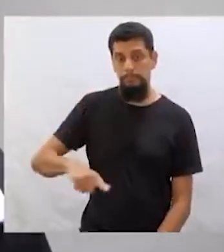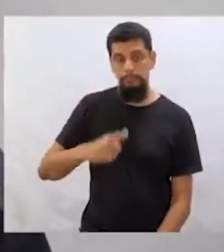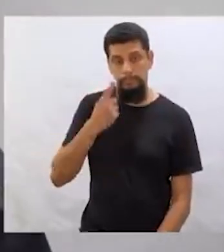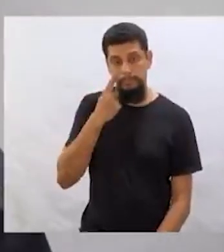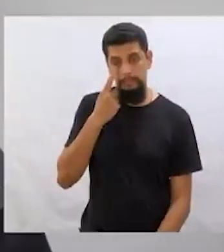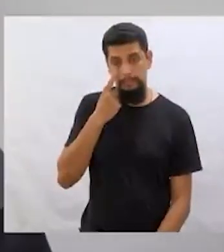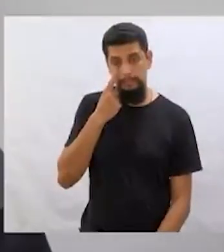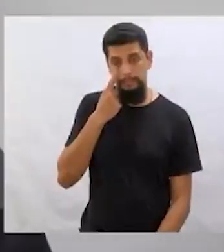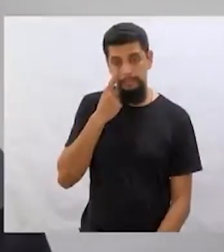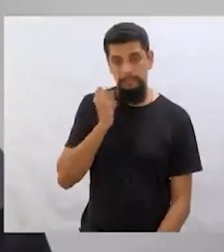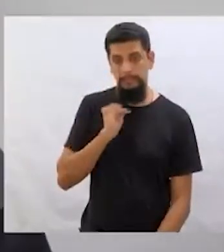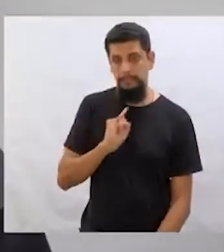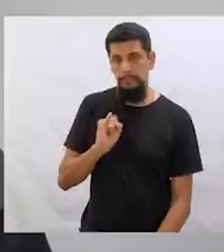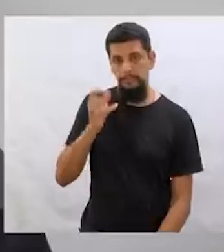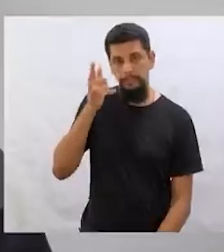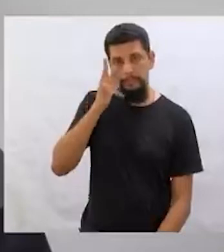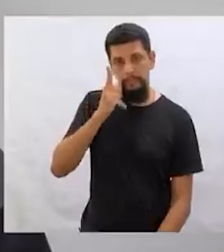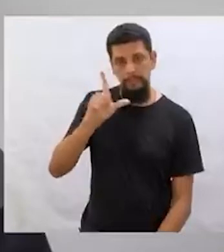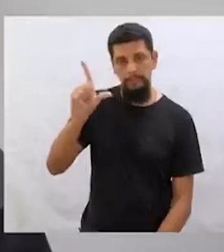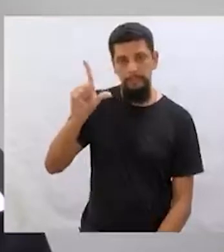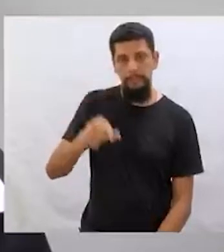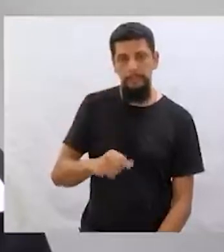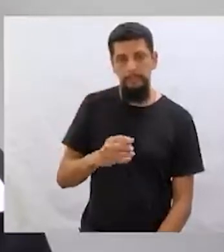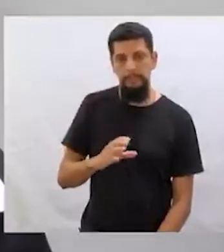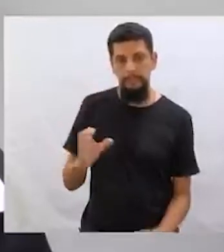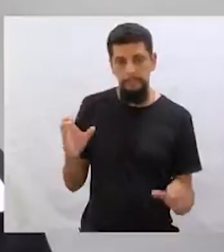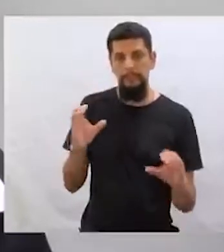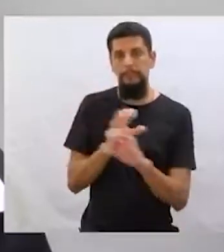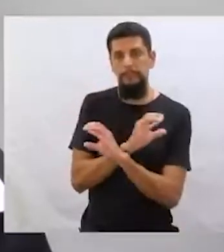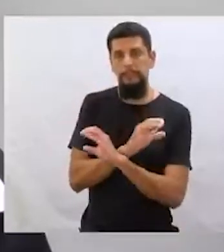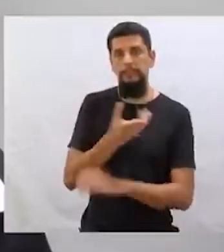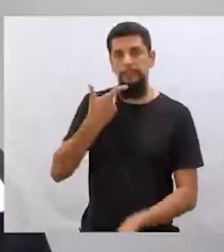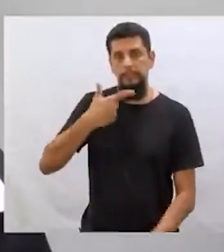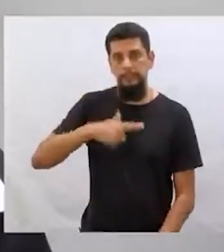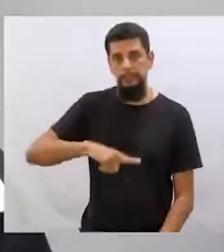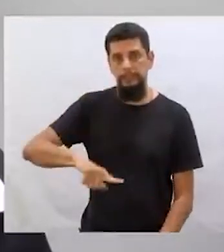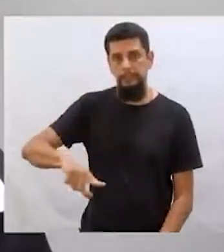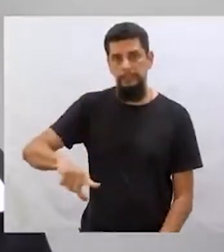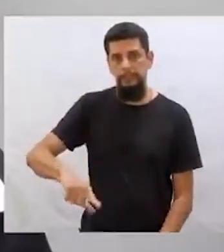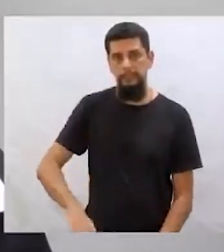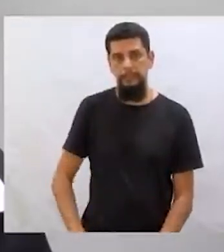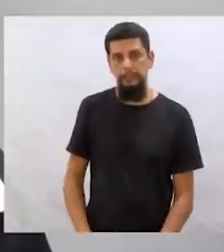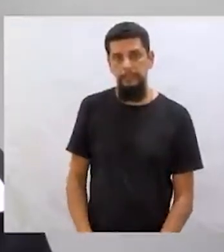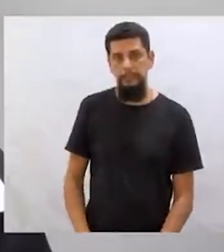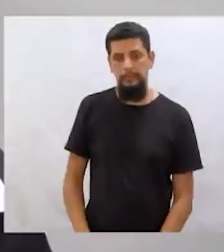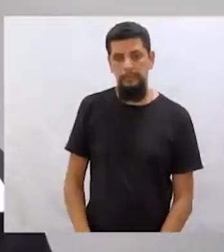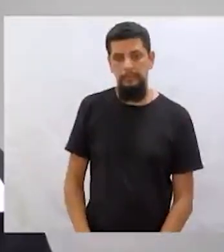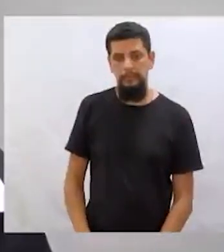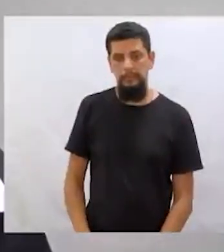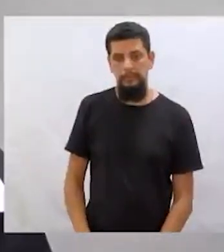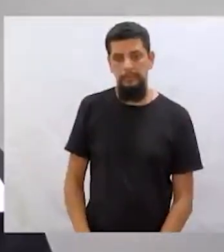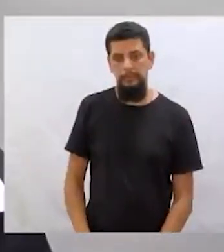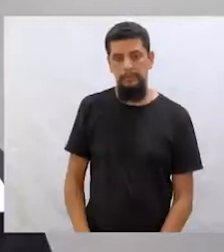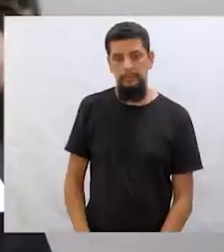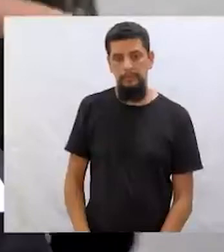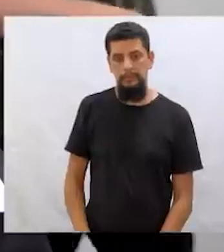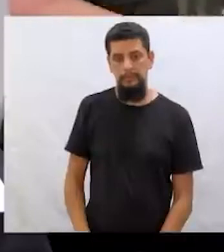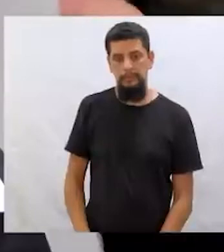Vamos ver. Será que eu vou conseguir completar? Opa, de novo? Completar. Vou pegar pelo lado de